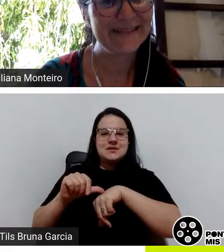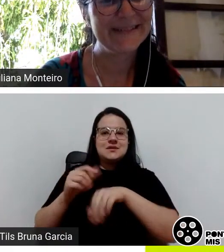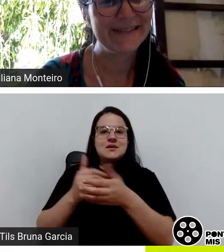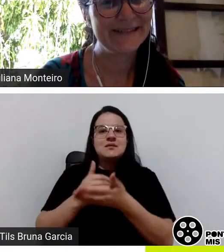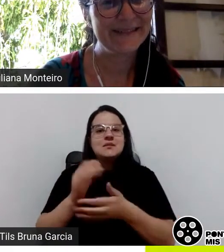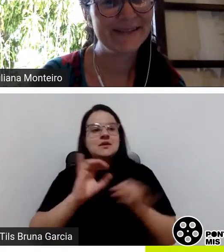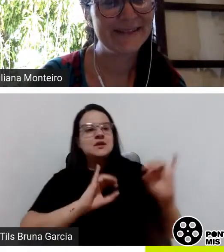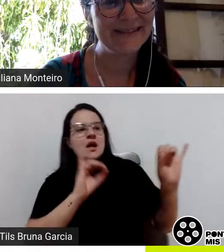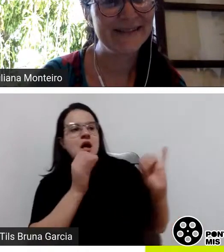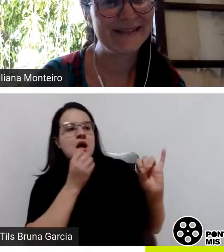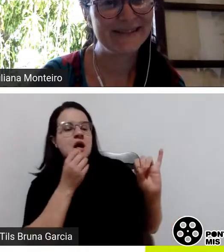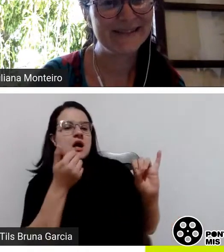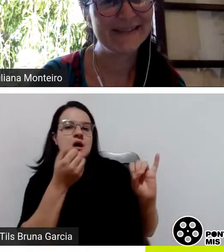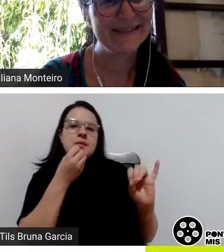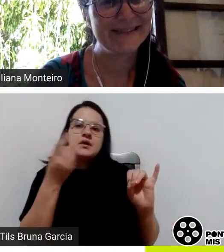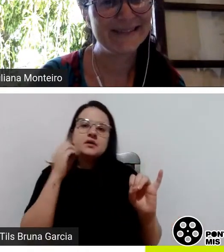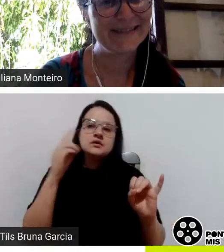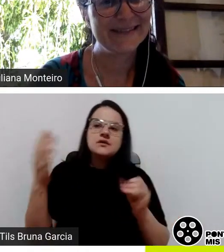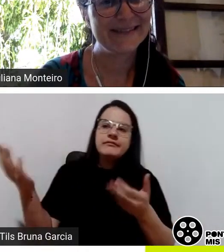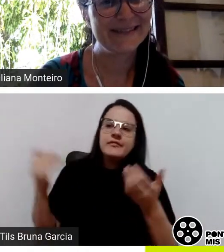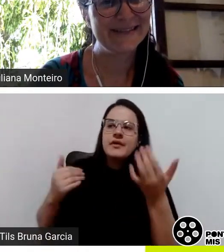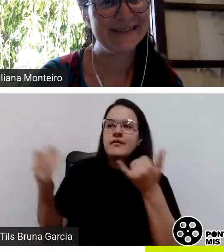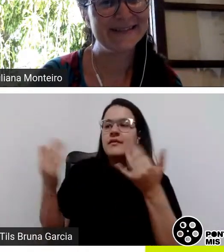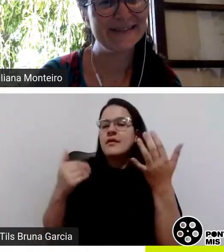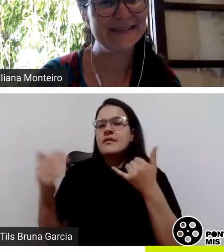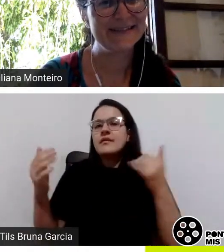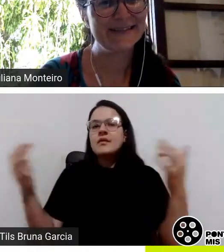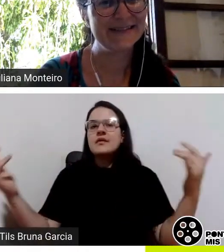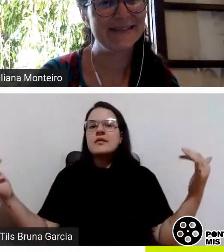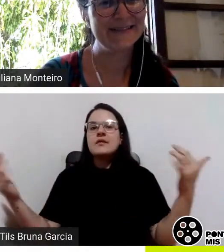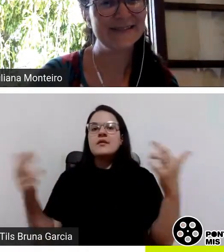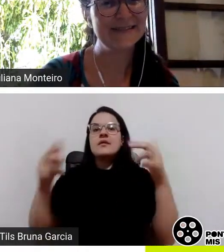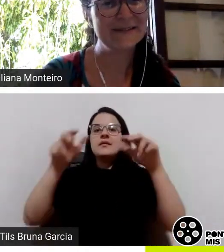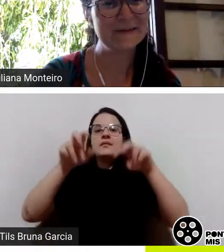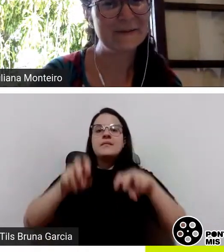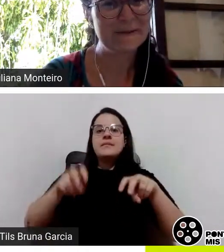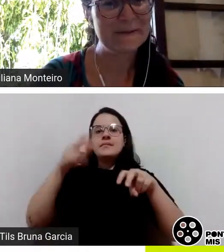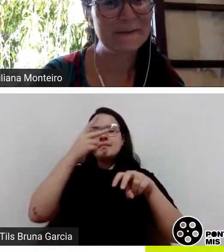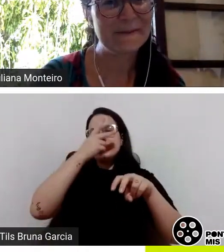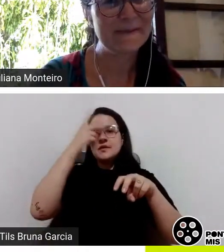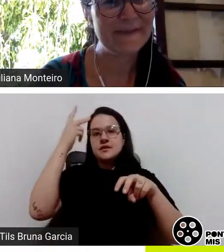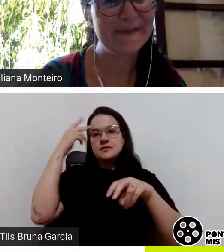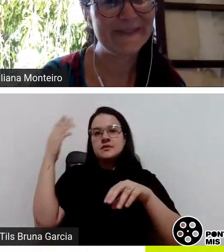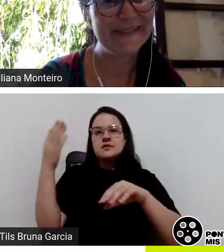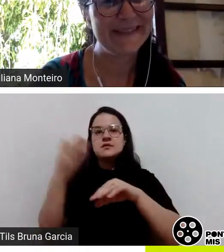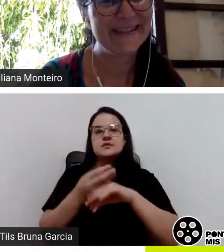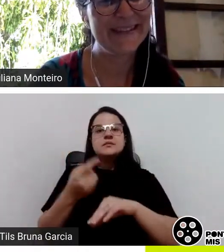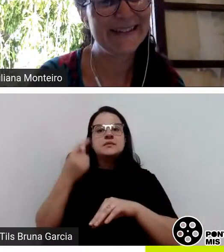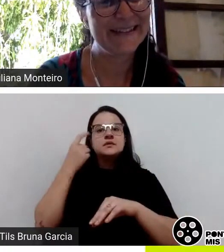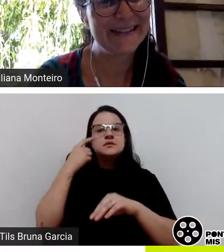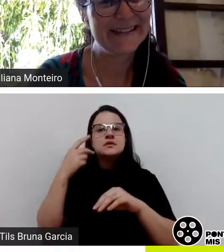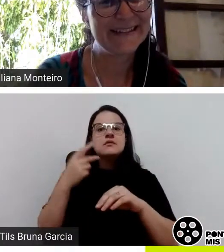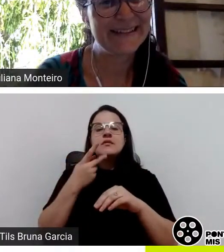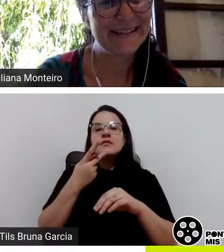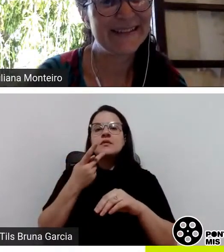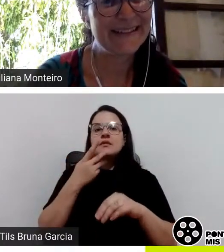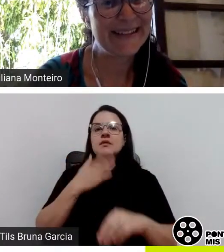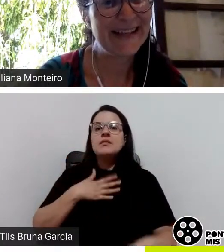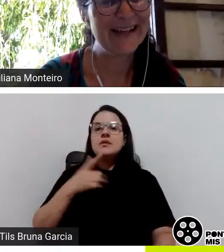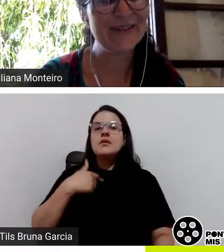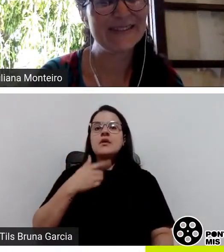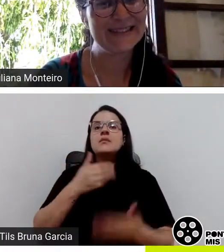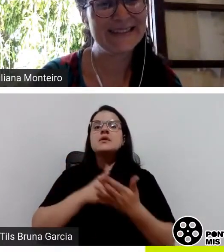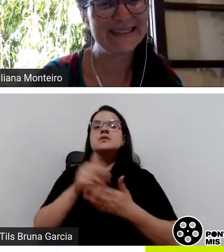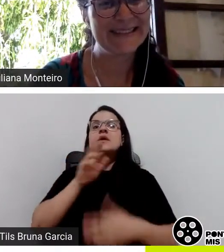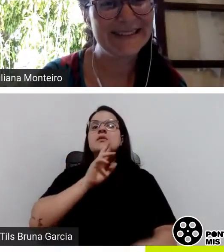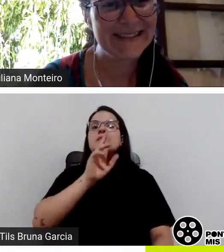Bom dia, pode vir, vem chegando aqui na frente, e alguém que entrou achou que ela estava ali falando com ele, e começou a responder para ela.